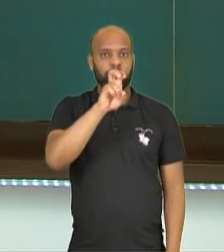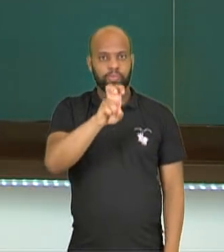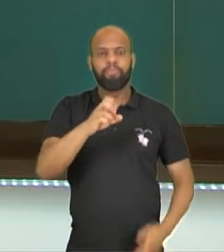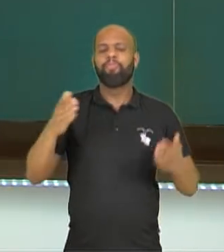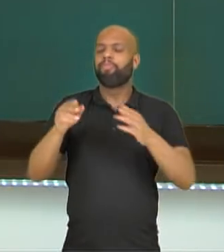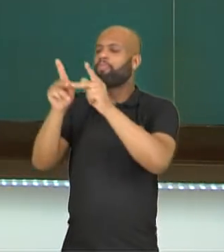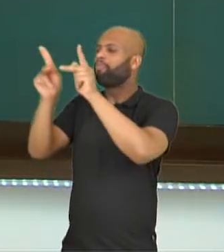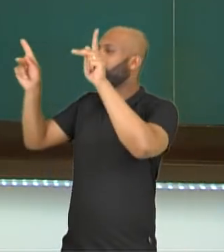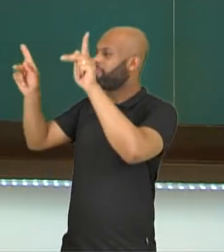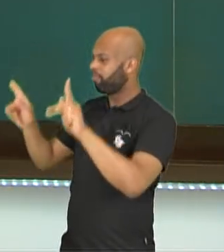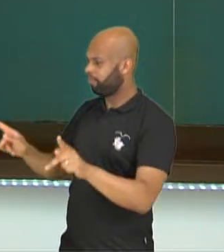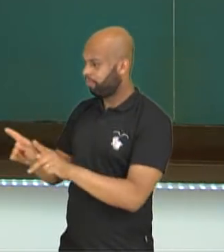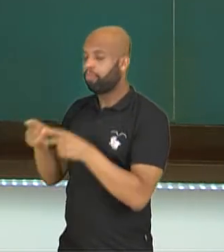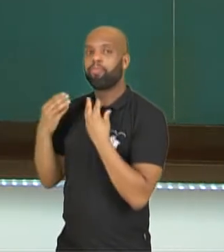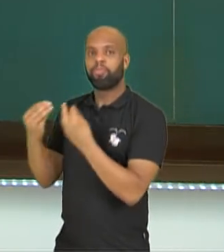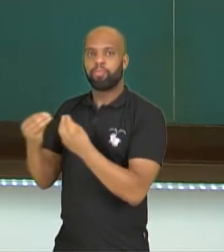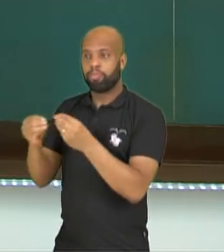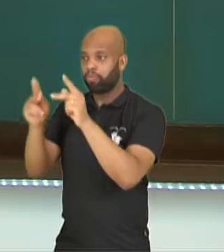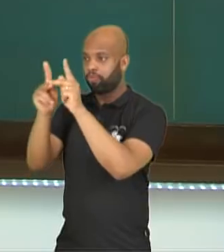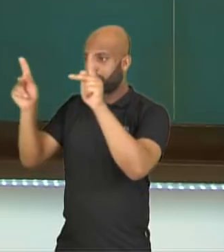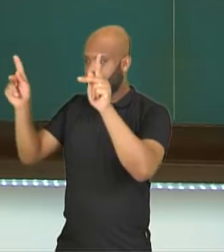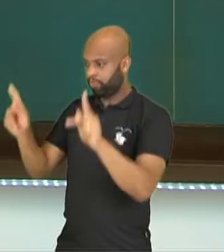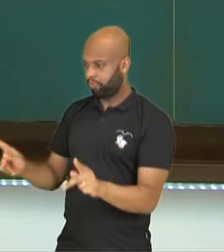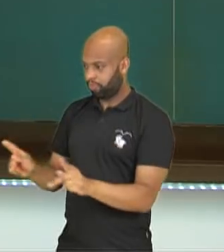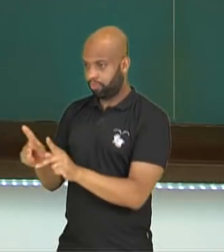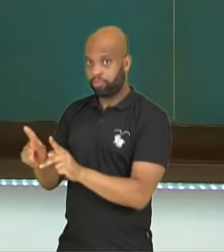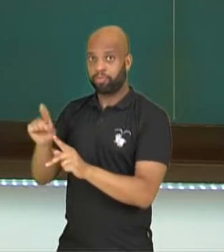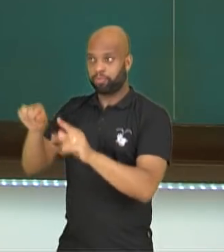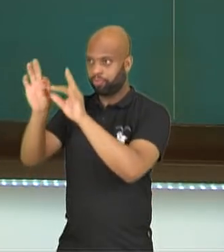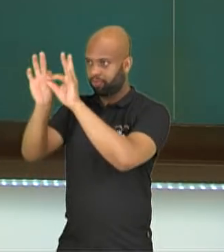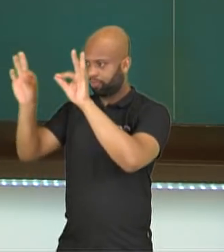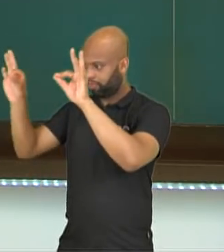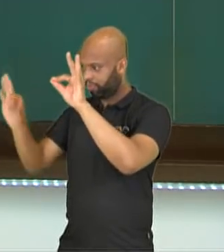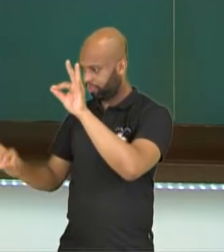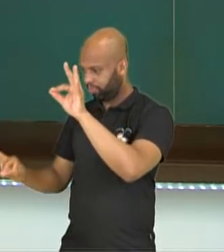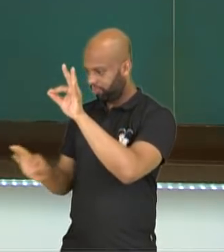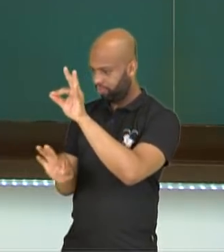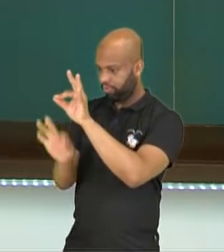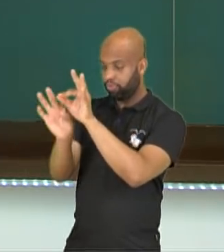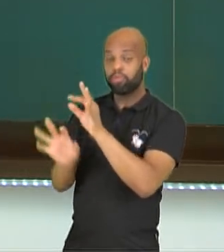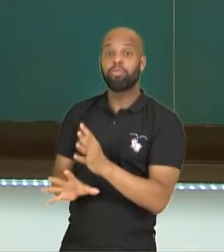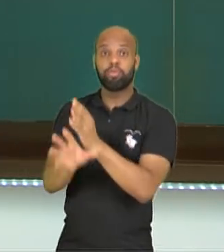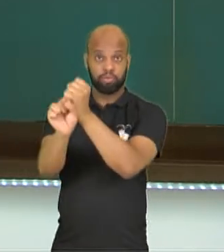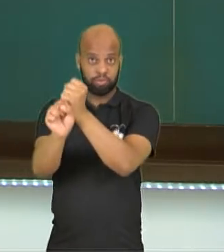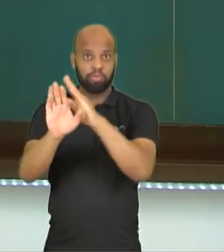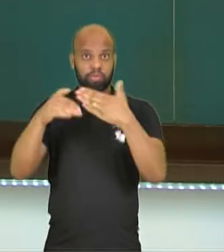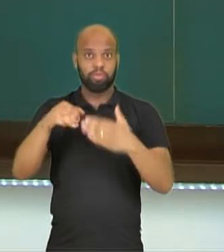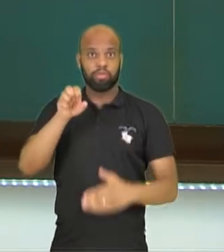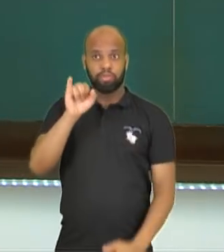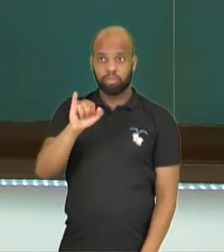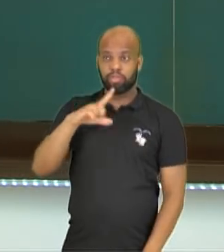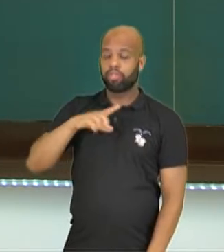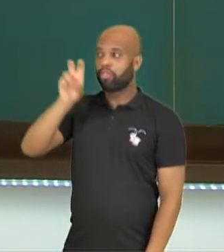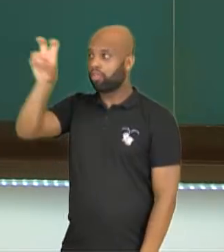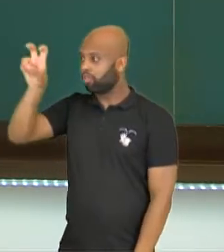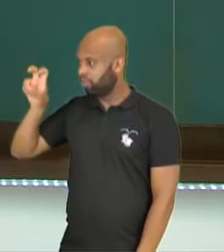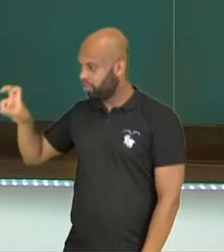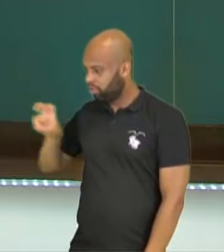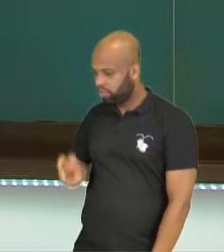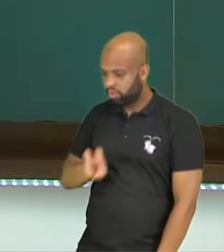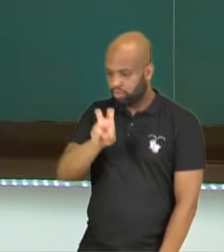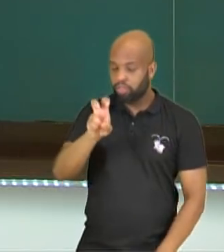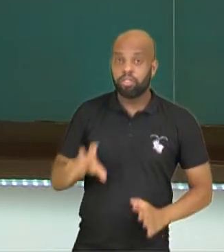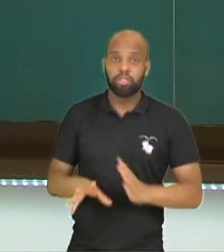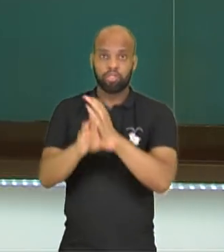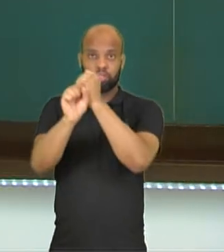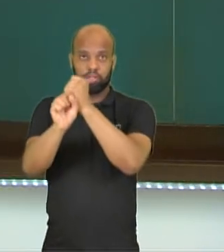como é que fica? Bom, vamos lembrar, perímetro é soma de todos os lados, certo? Então, se o lado é 5, 5 mais 5 mais 5